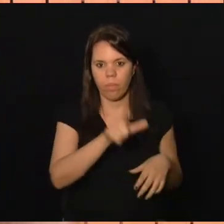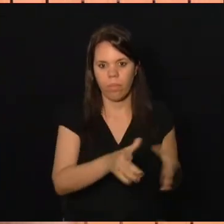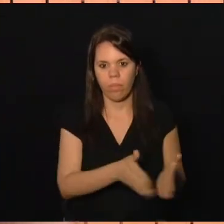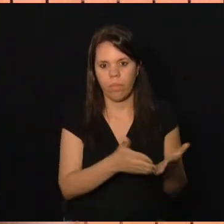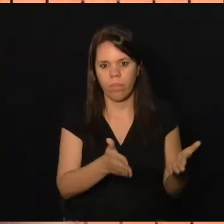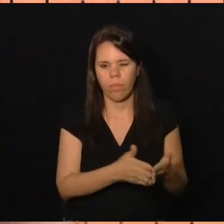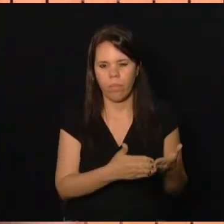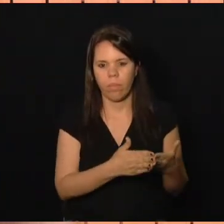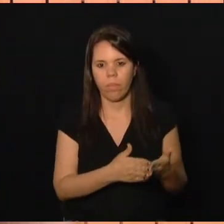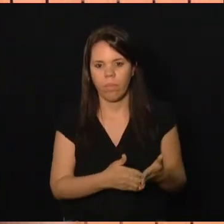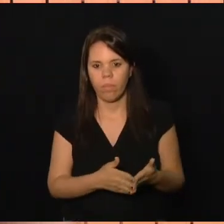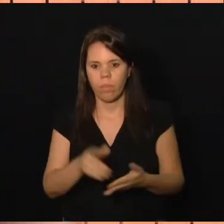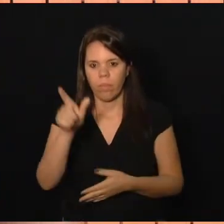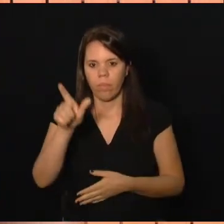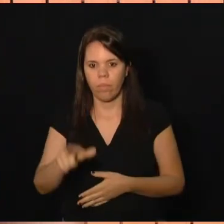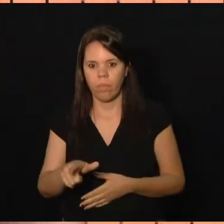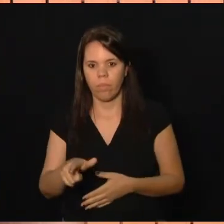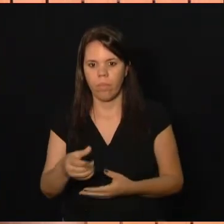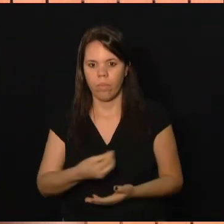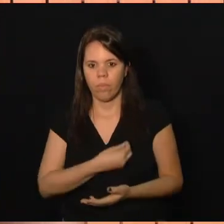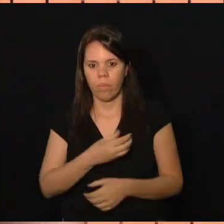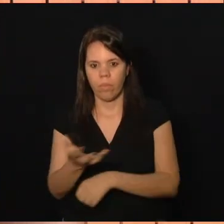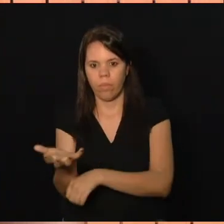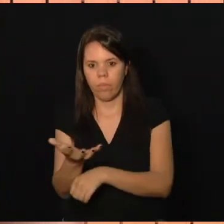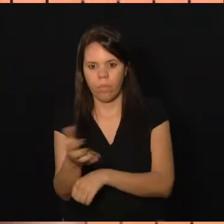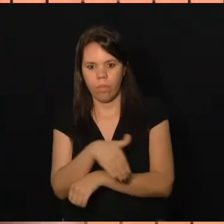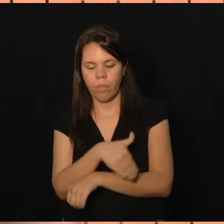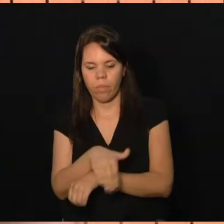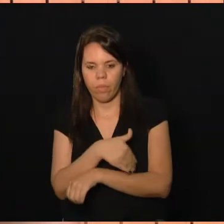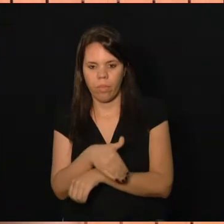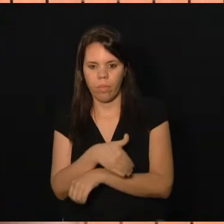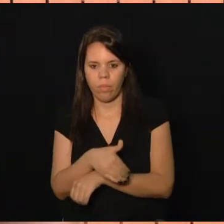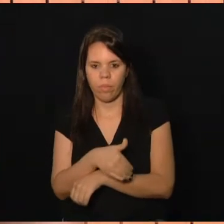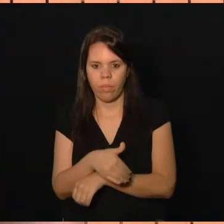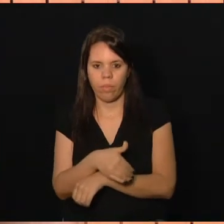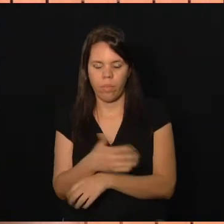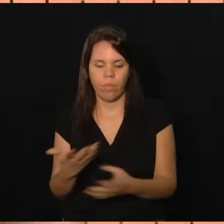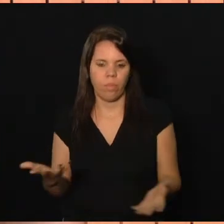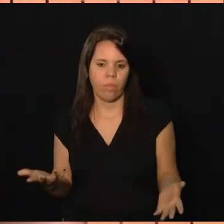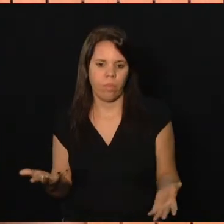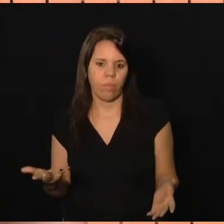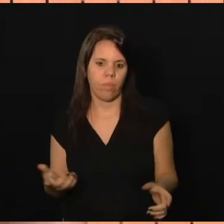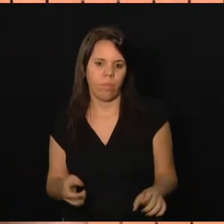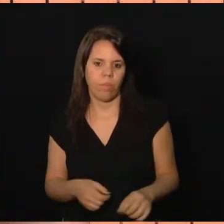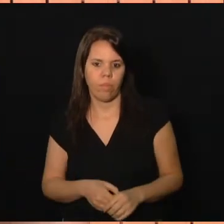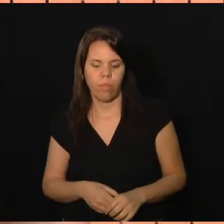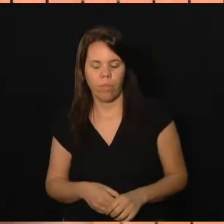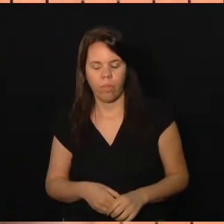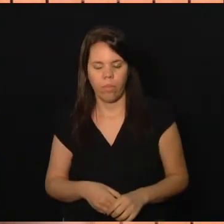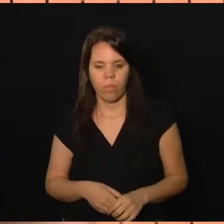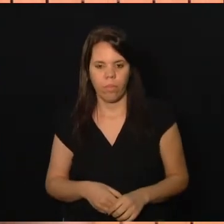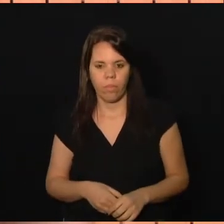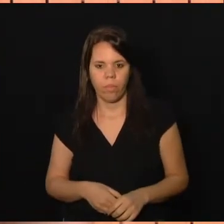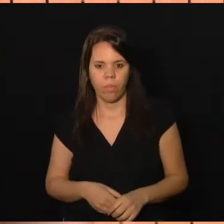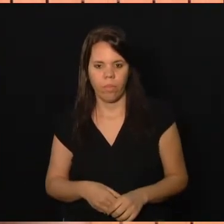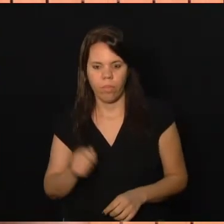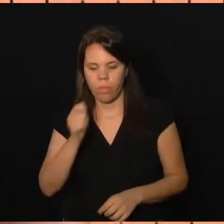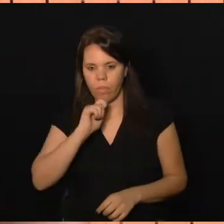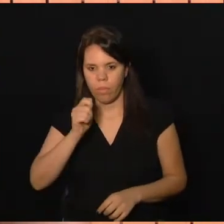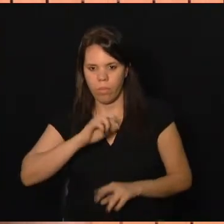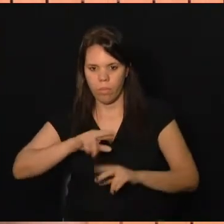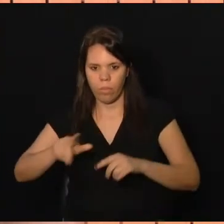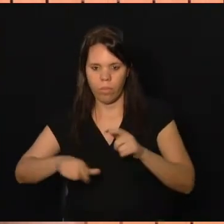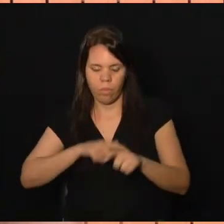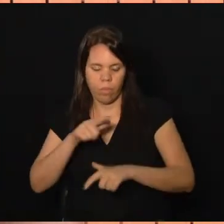pobre, uma pessoa em situação de rua, ou até mesmo um dependente VIP que trabalhe ganhando o